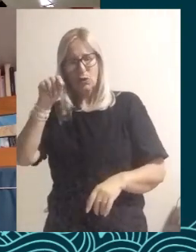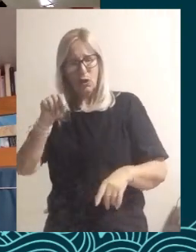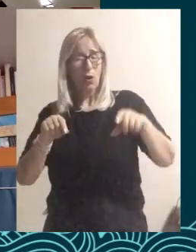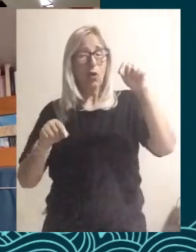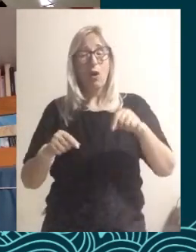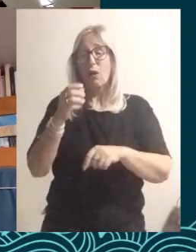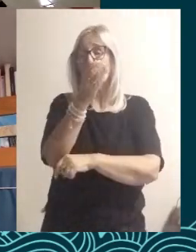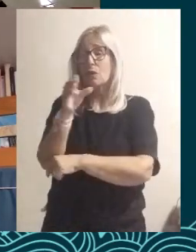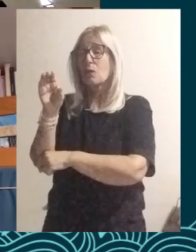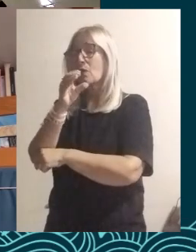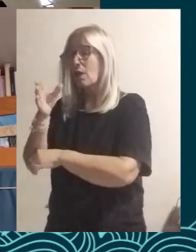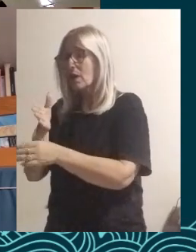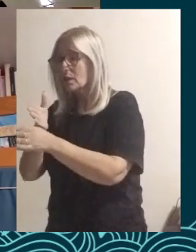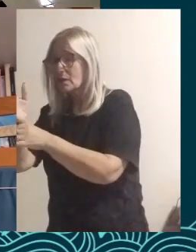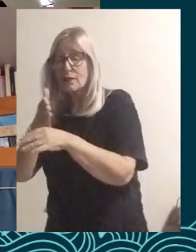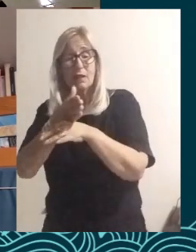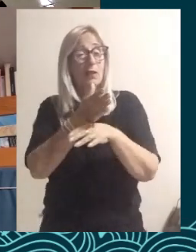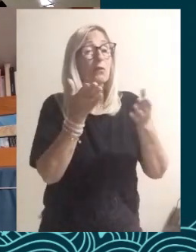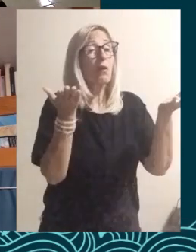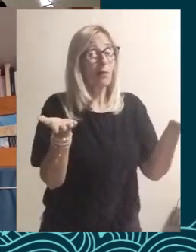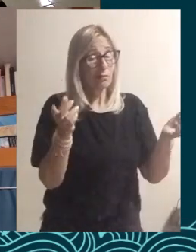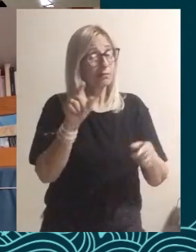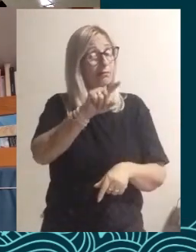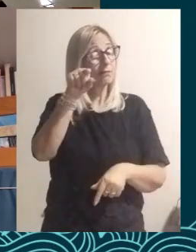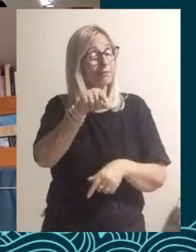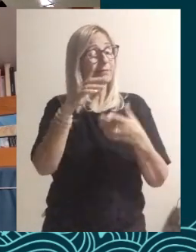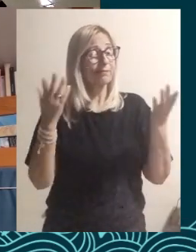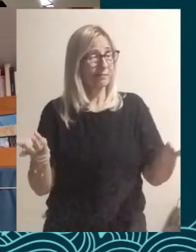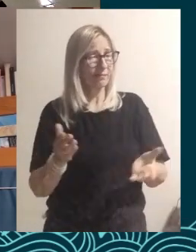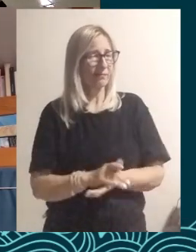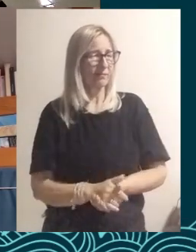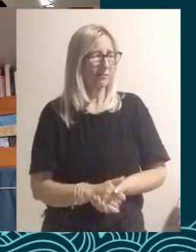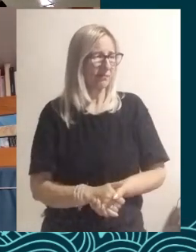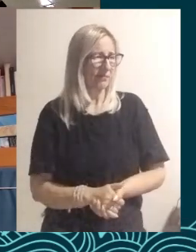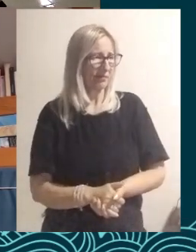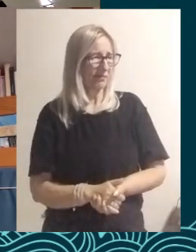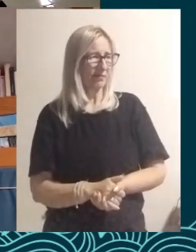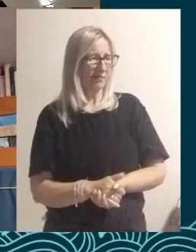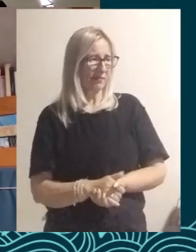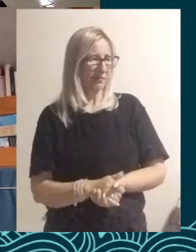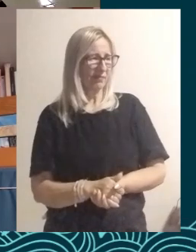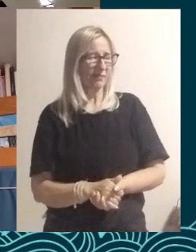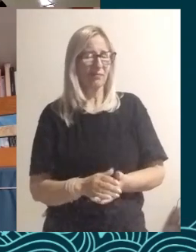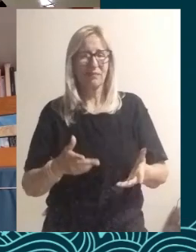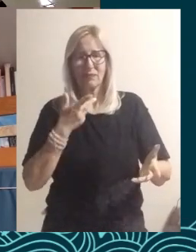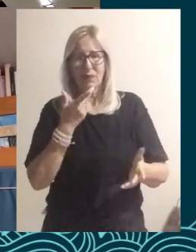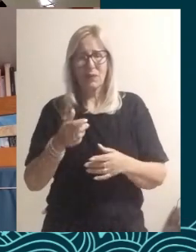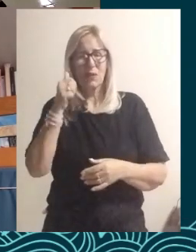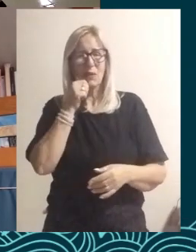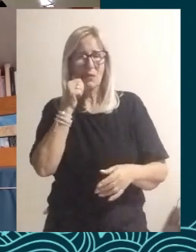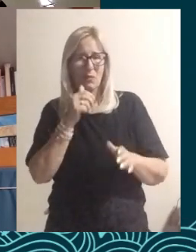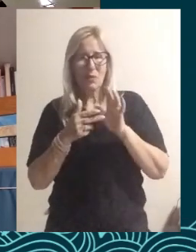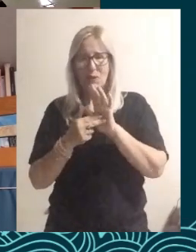tornar o farol. A gente tem Sim, que só escolher sim, quais faróis a gente vai sim. seguir e quais a gente não vai, né? É. É, Mas é é.